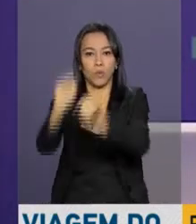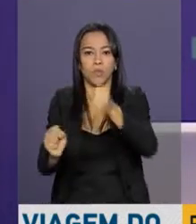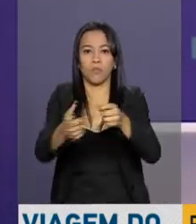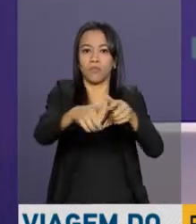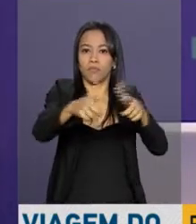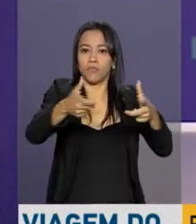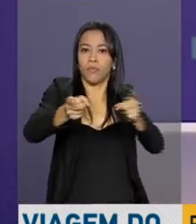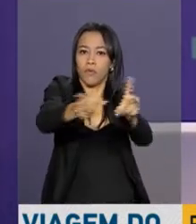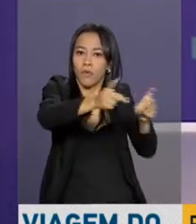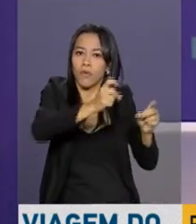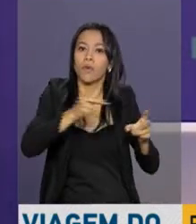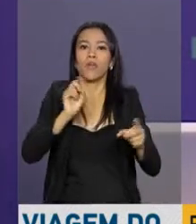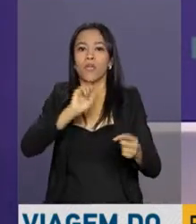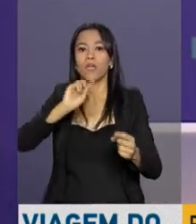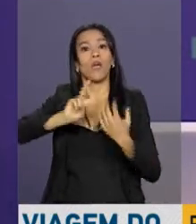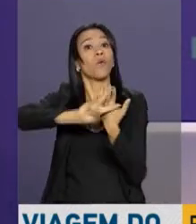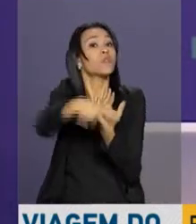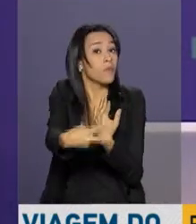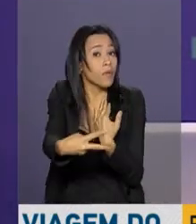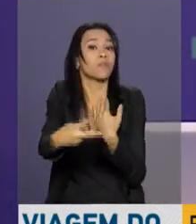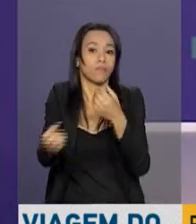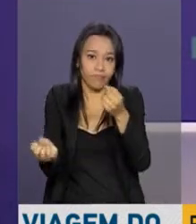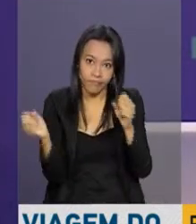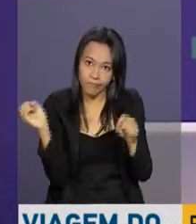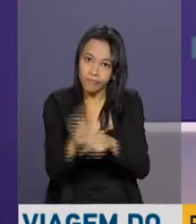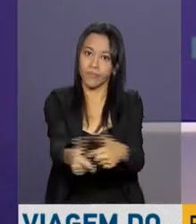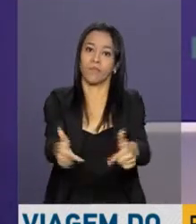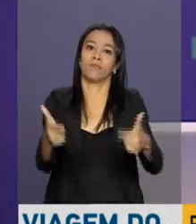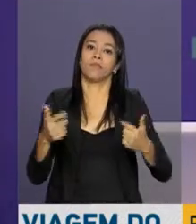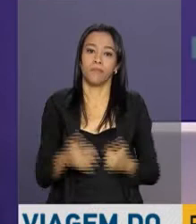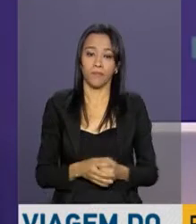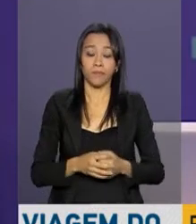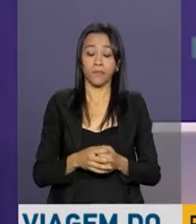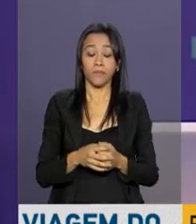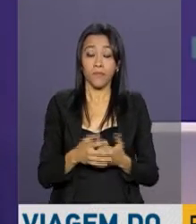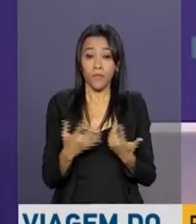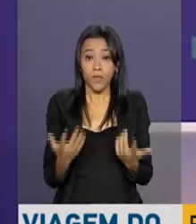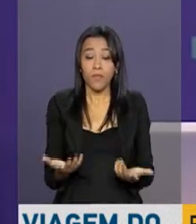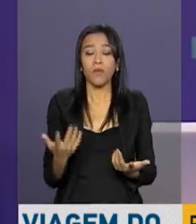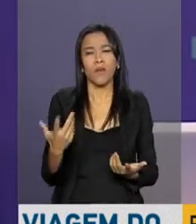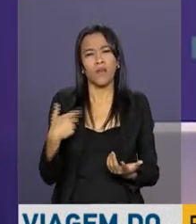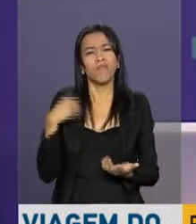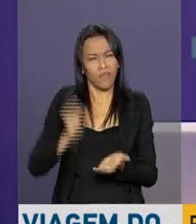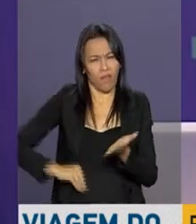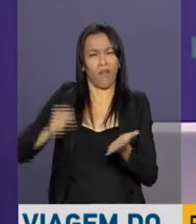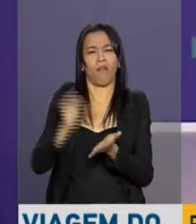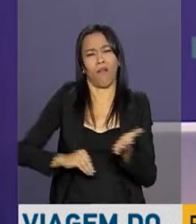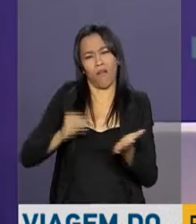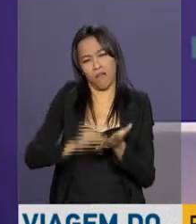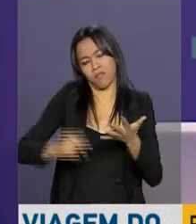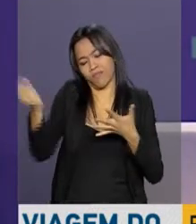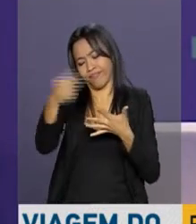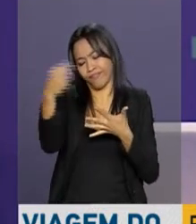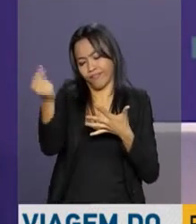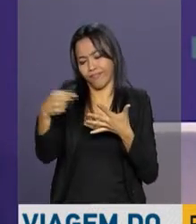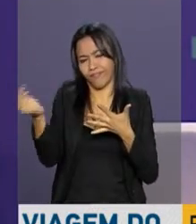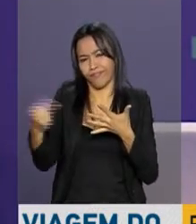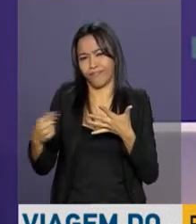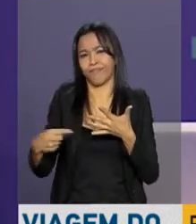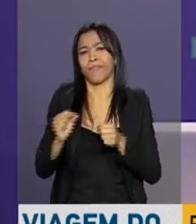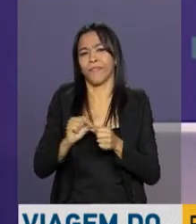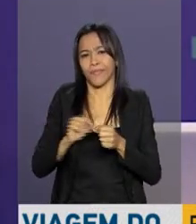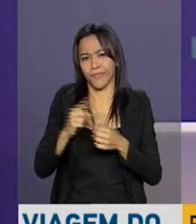cria empregos. Nós temos, devo dizer, ainda muito a fazer. Temos,